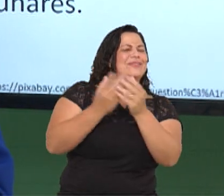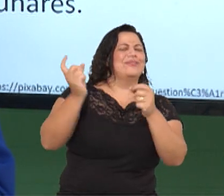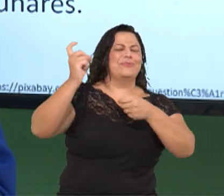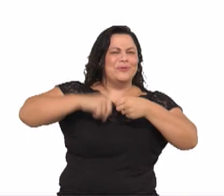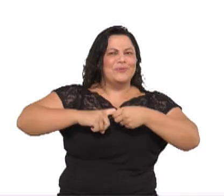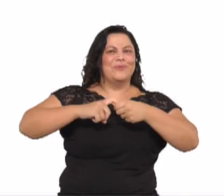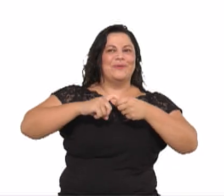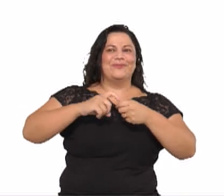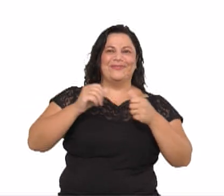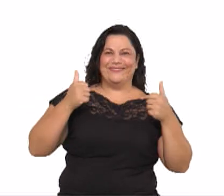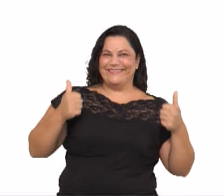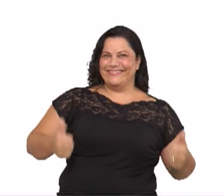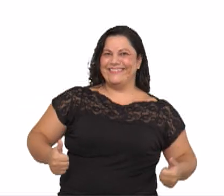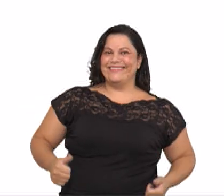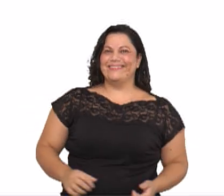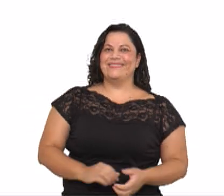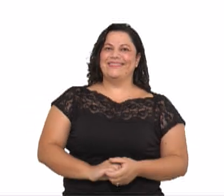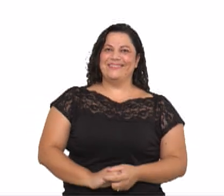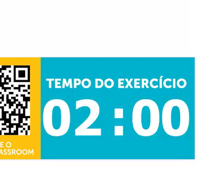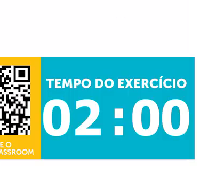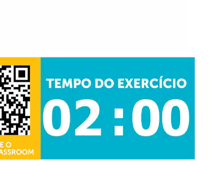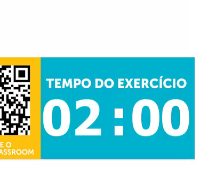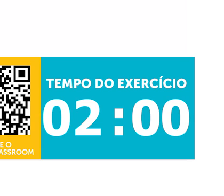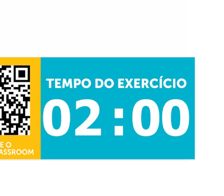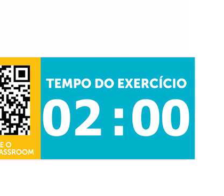resposta correta.